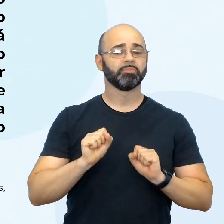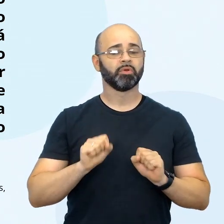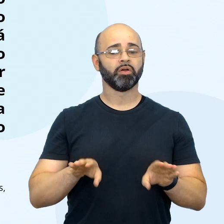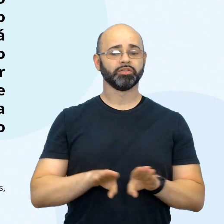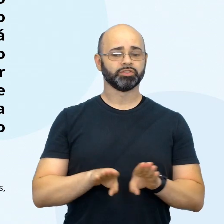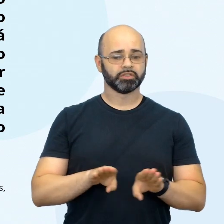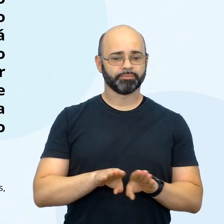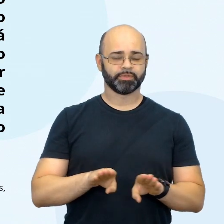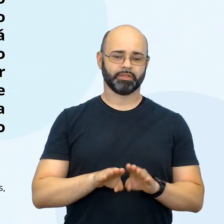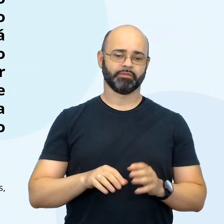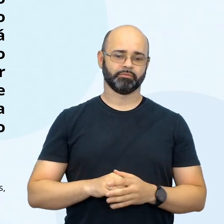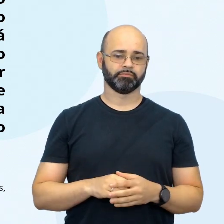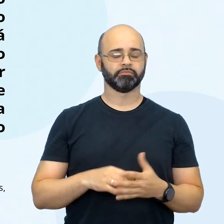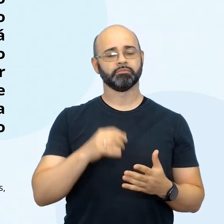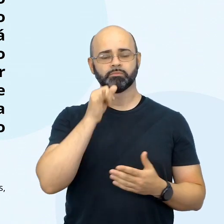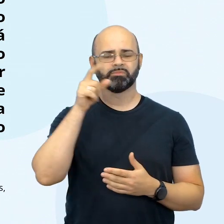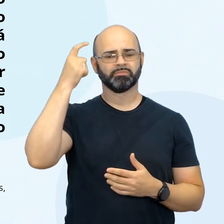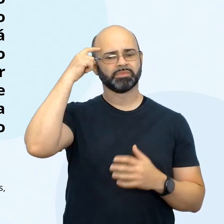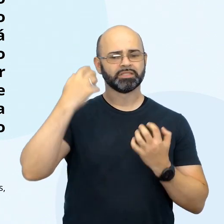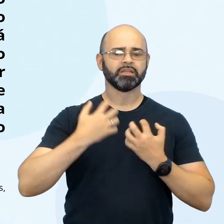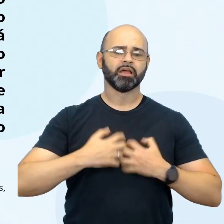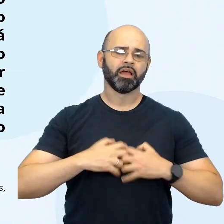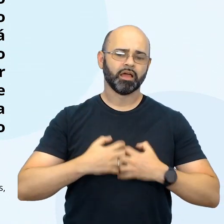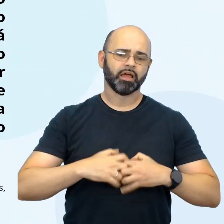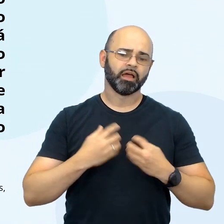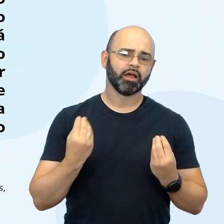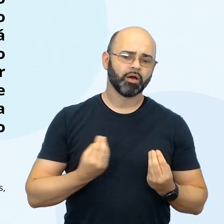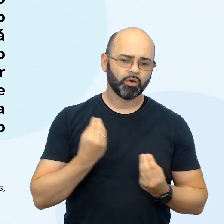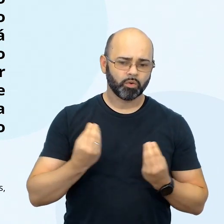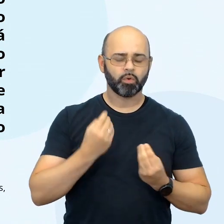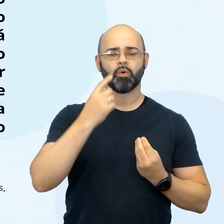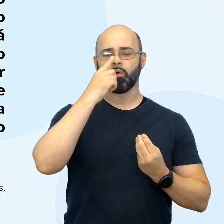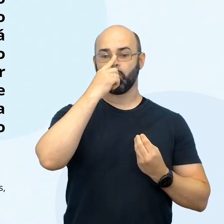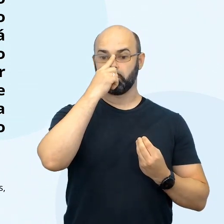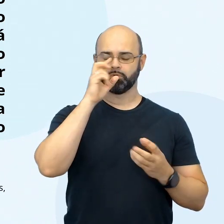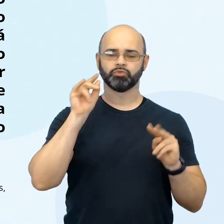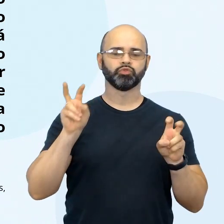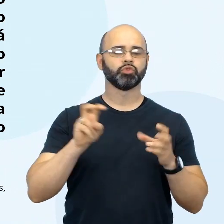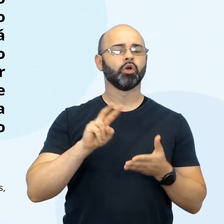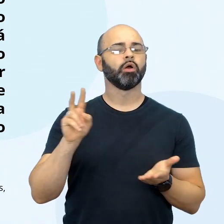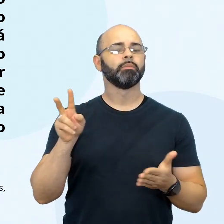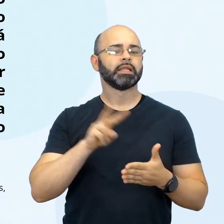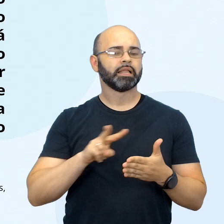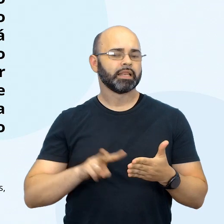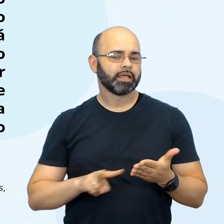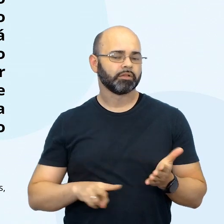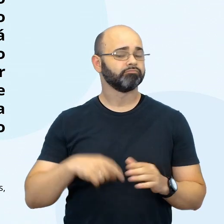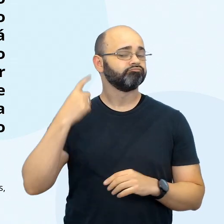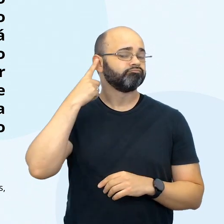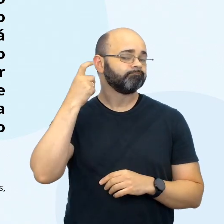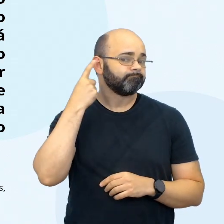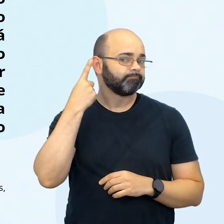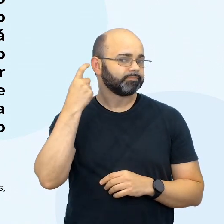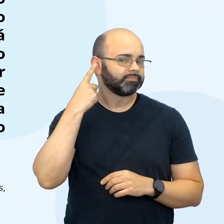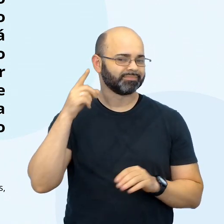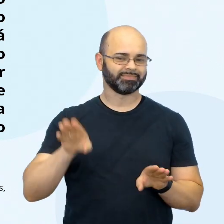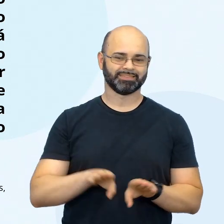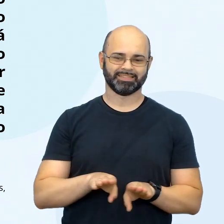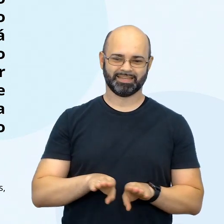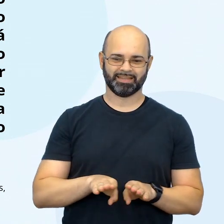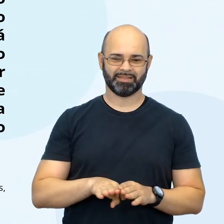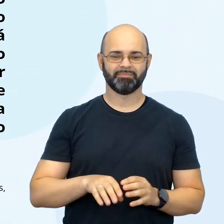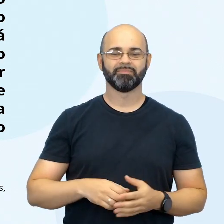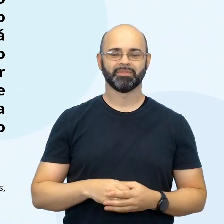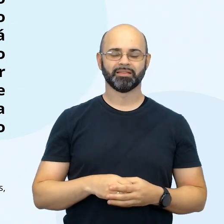vídeo resenha. Pensar como será a introdução, se vai ter vinheta de abertura, trilha sonora, o que se espera provocar,